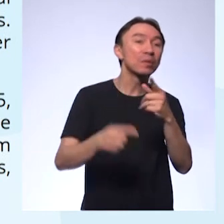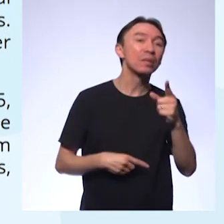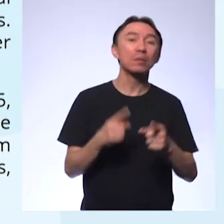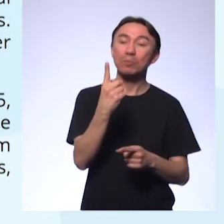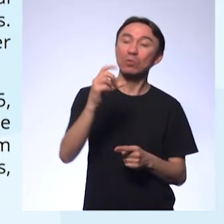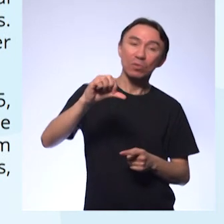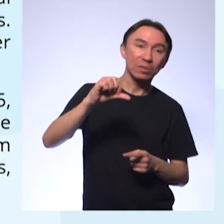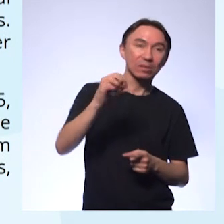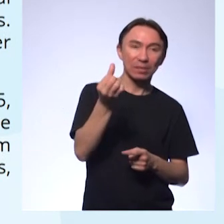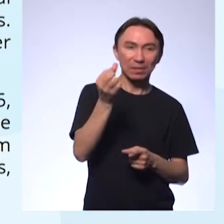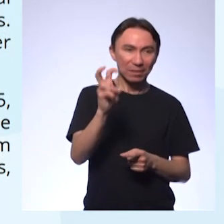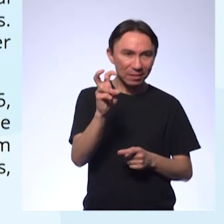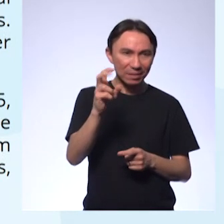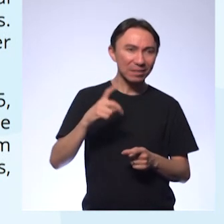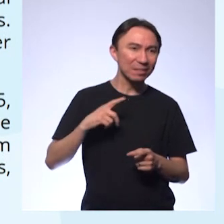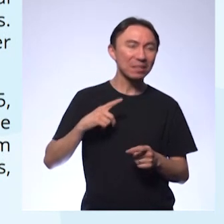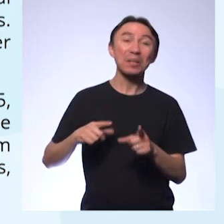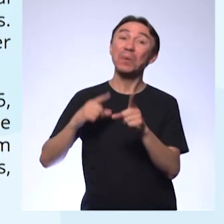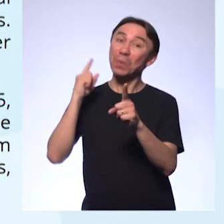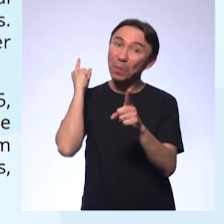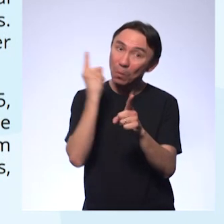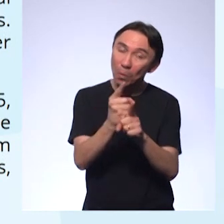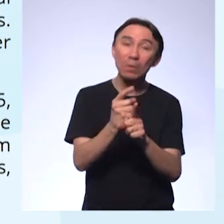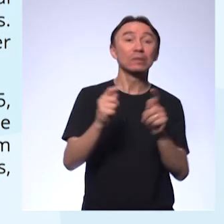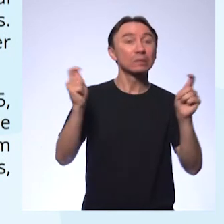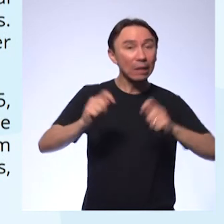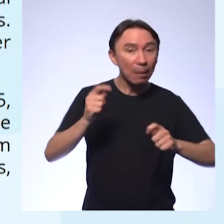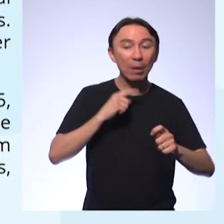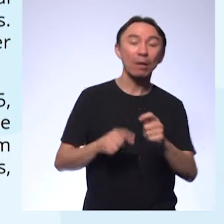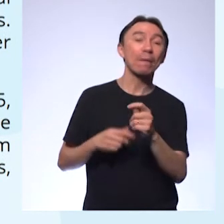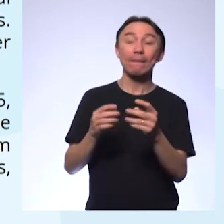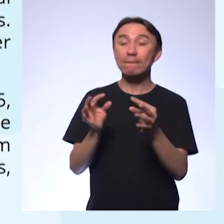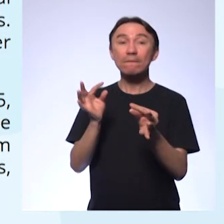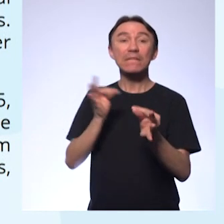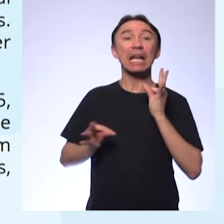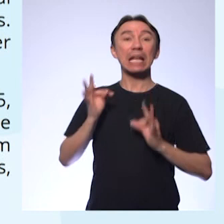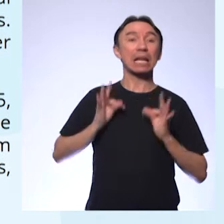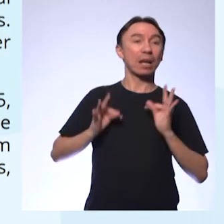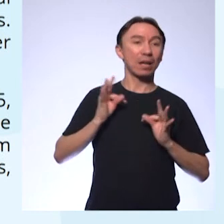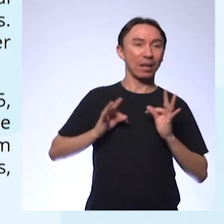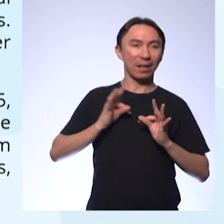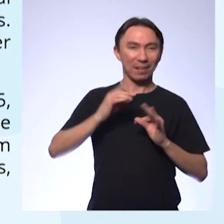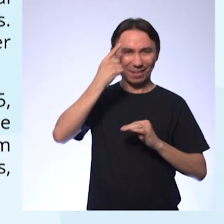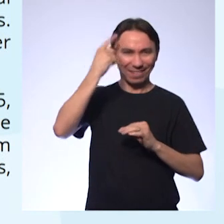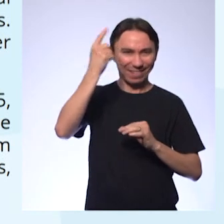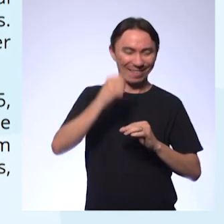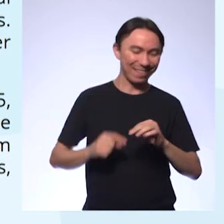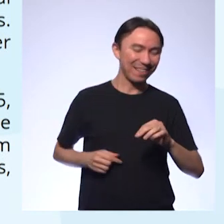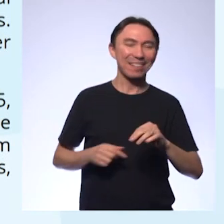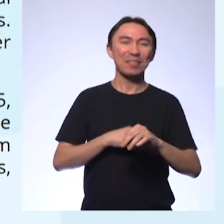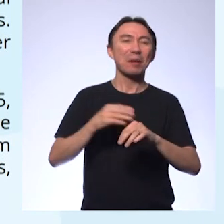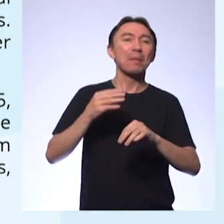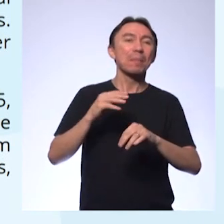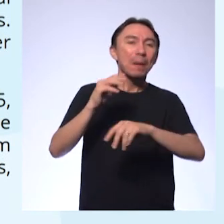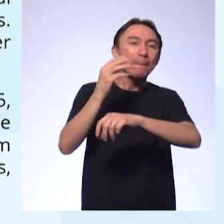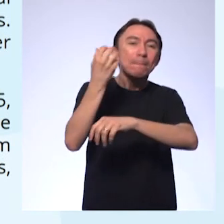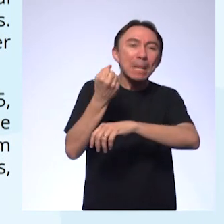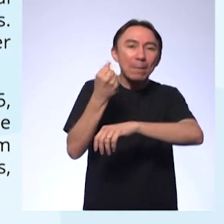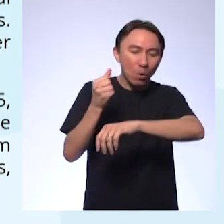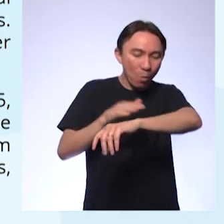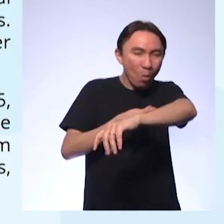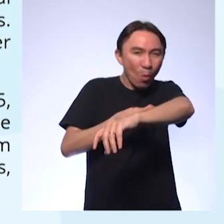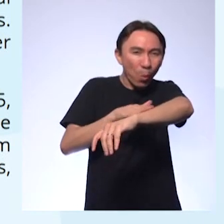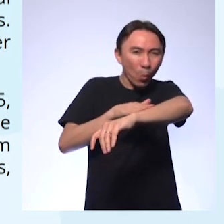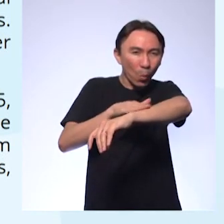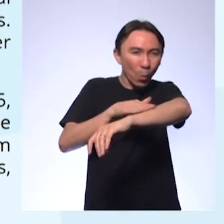tratamento da hanseníase, né, que é a antiga lepra, que o pessoal conhece, e também passou a ser recomendado para o tratamento da AIDS, do lúpus e de outras